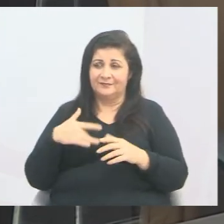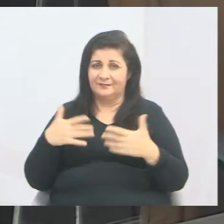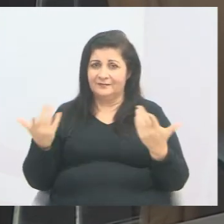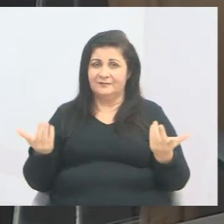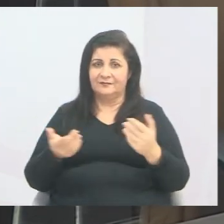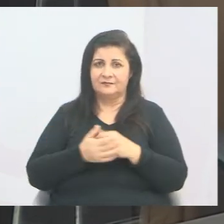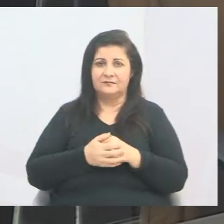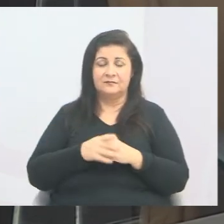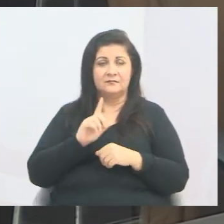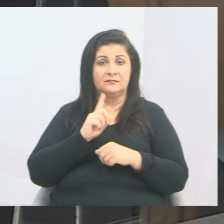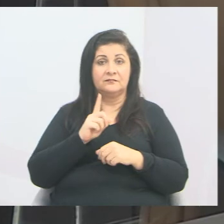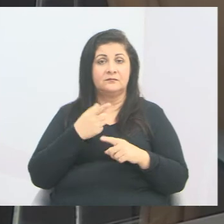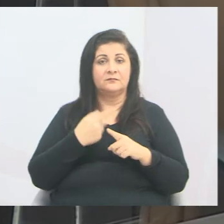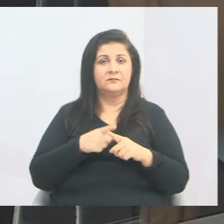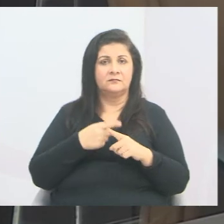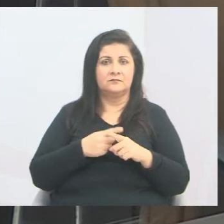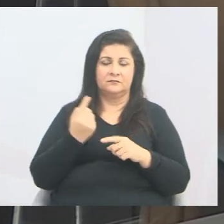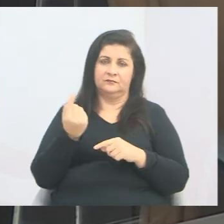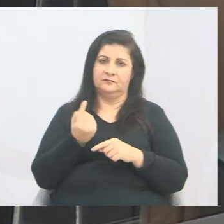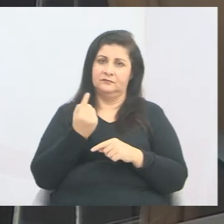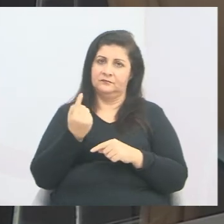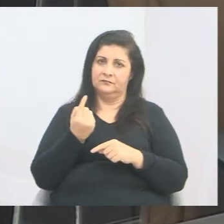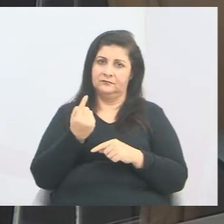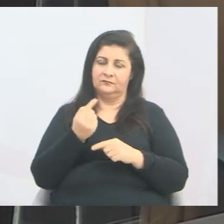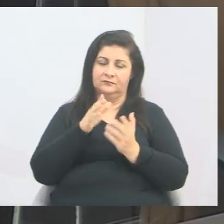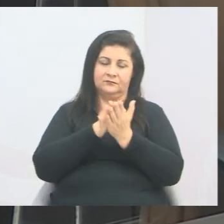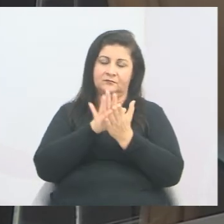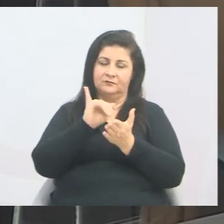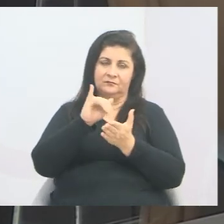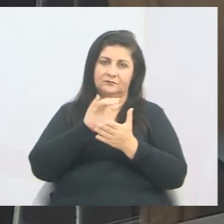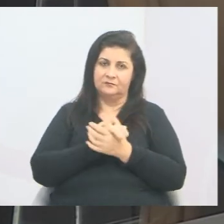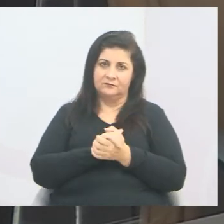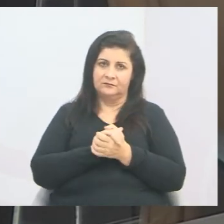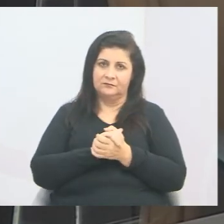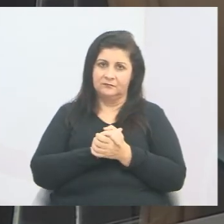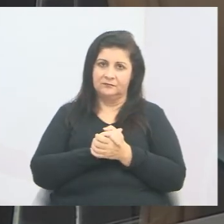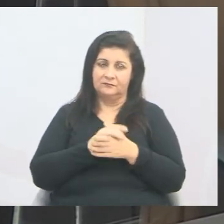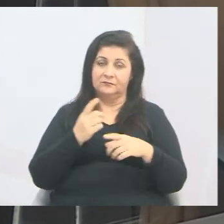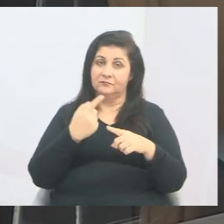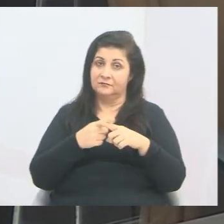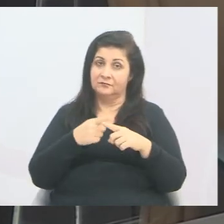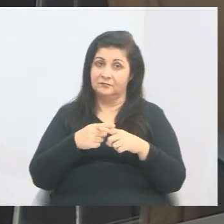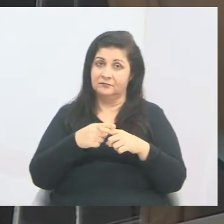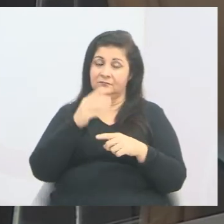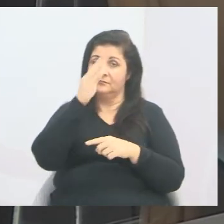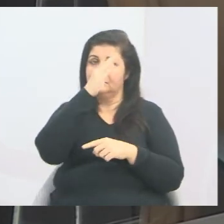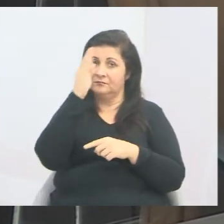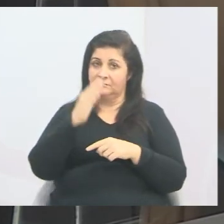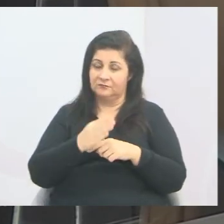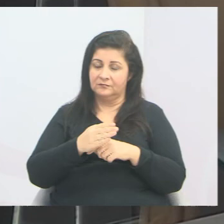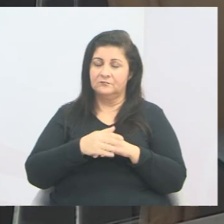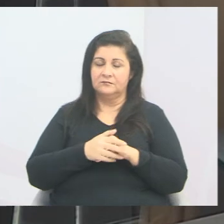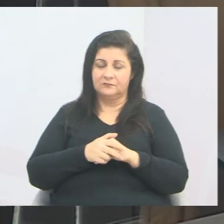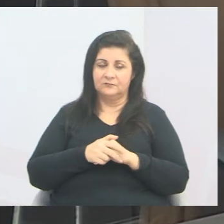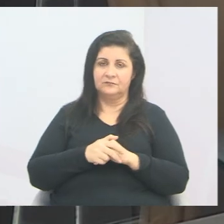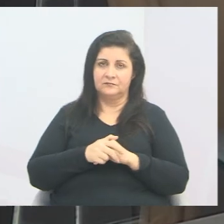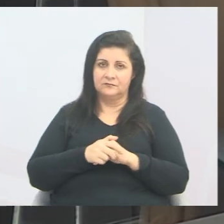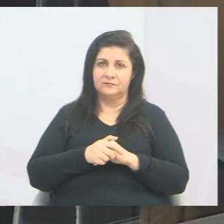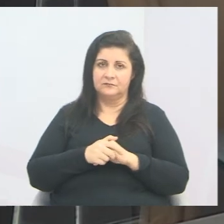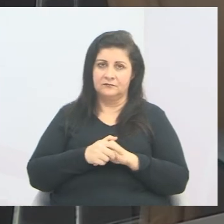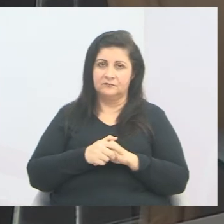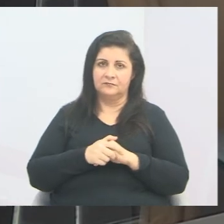que não é um problema único aqui de Jacareí, é um problema nacional, né? Os leitos